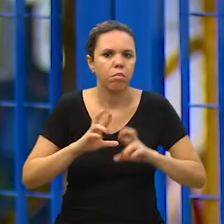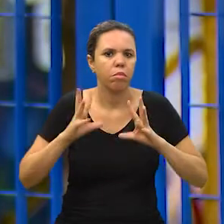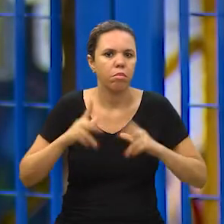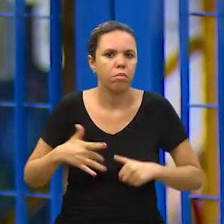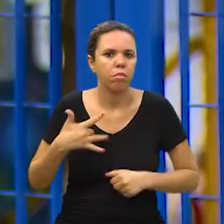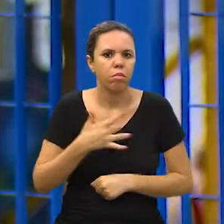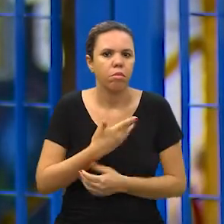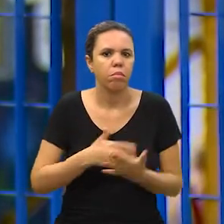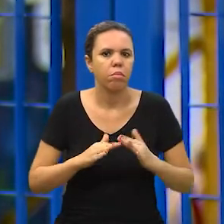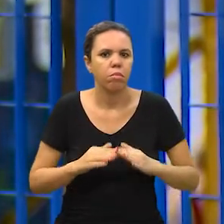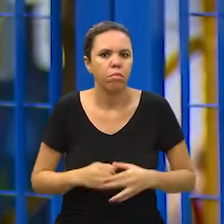monitoramento sanitário das